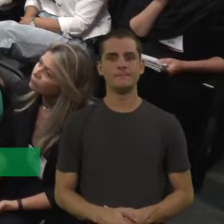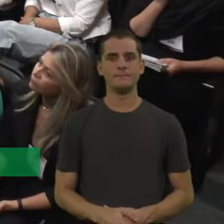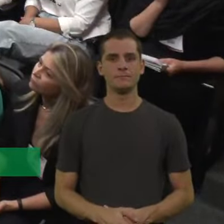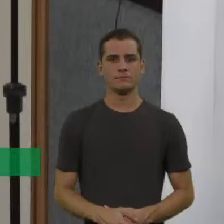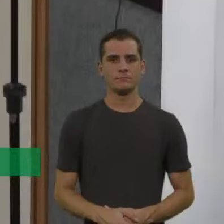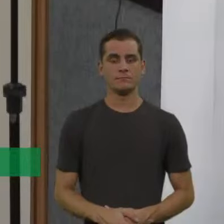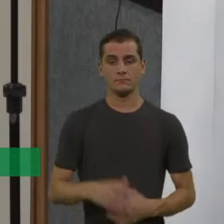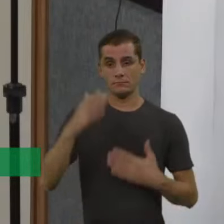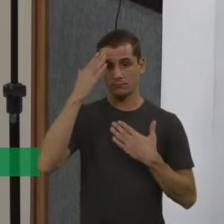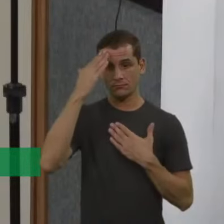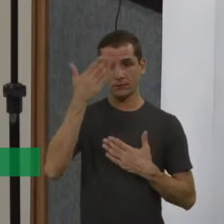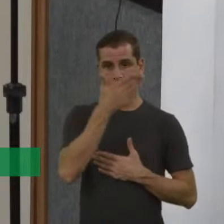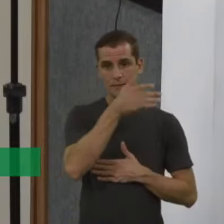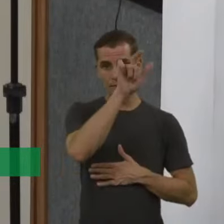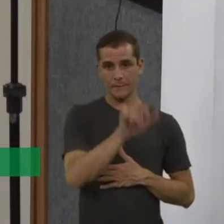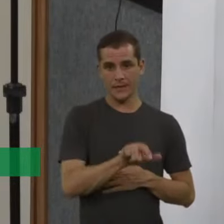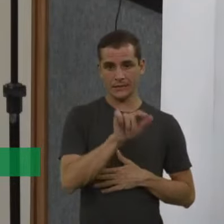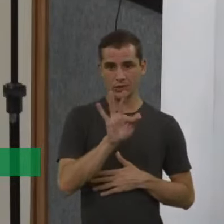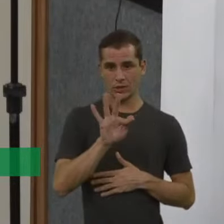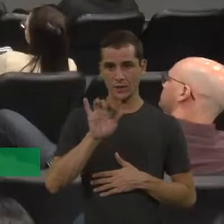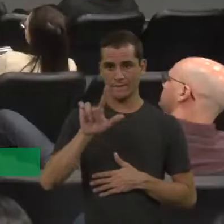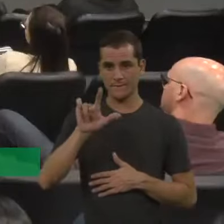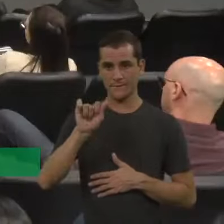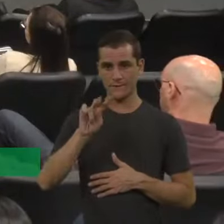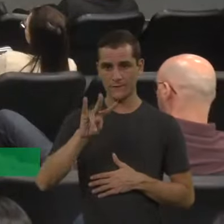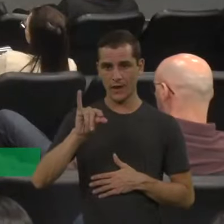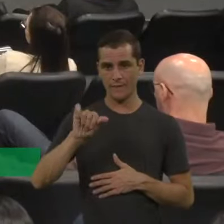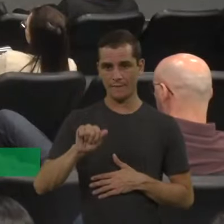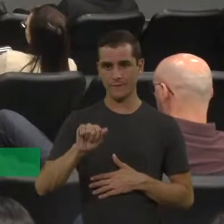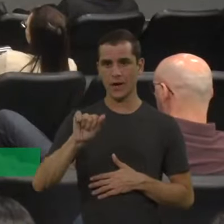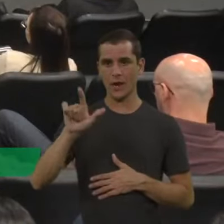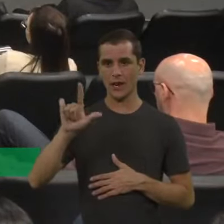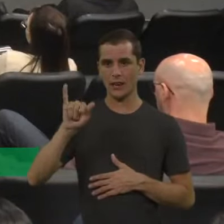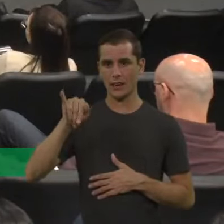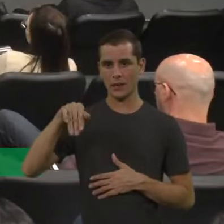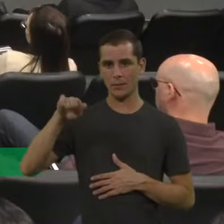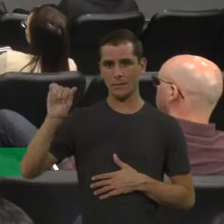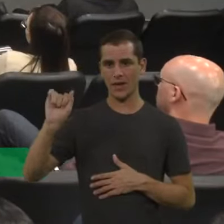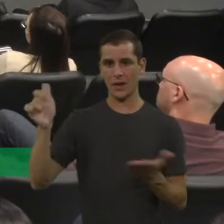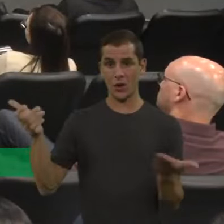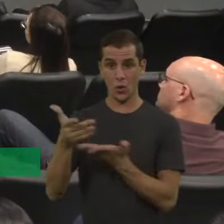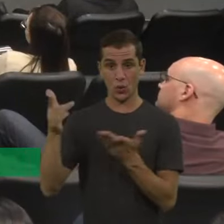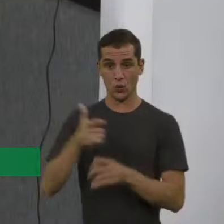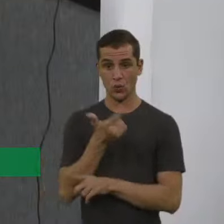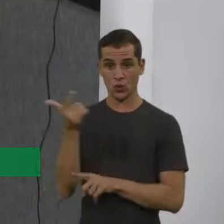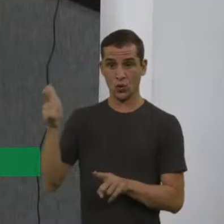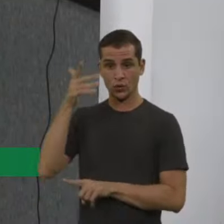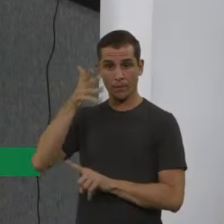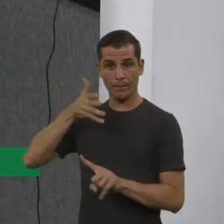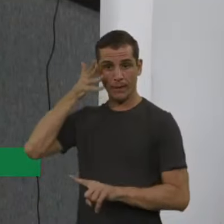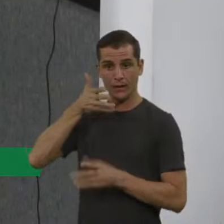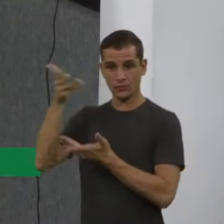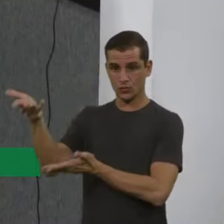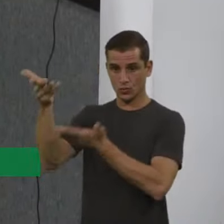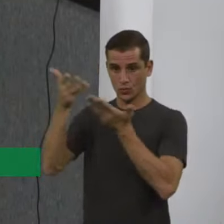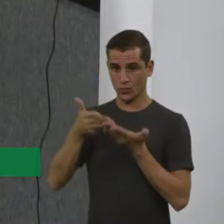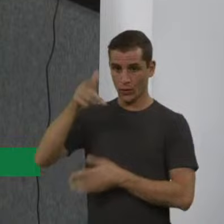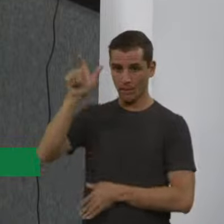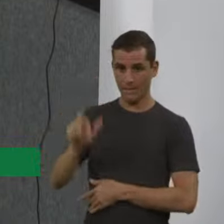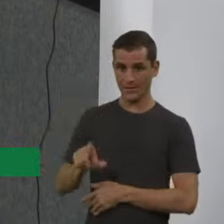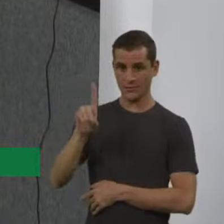Muito obrigado, Flávia Lima, pela sua apresentação. Dando sequência ao nosso ciclo de palestras, eu gostaria de convidar neste momento